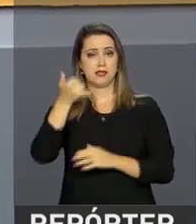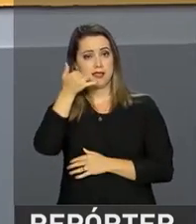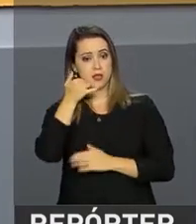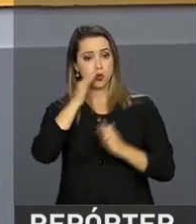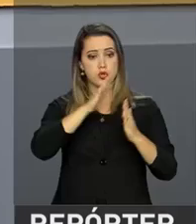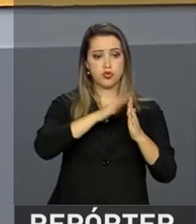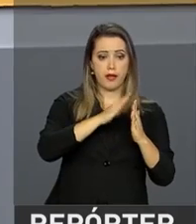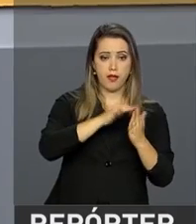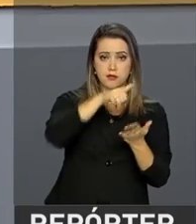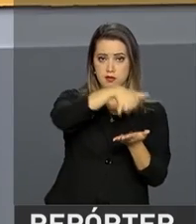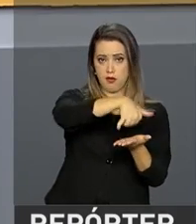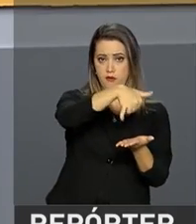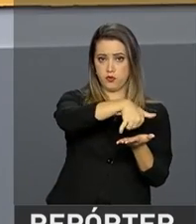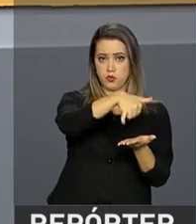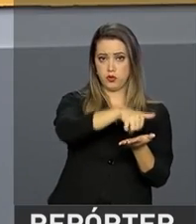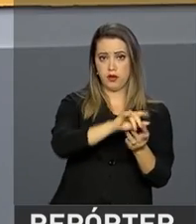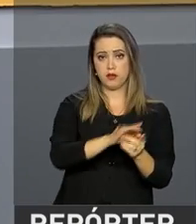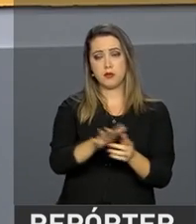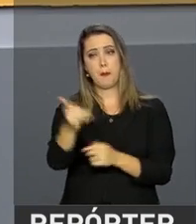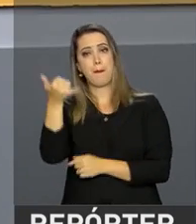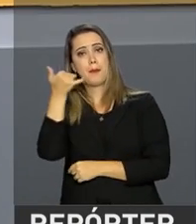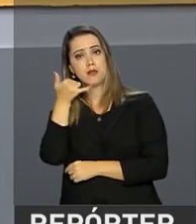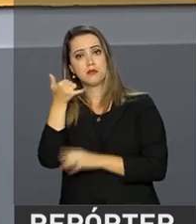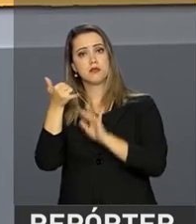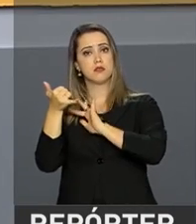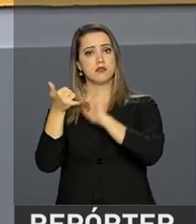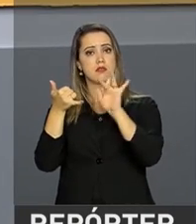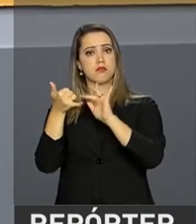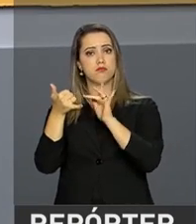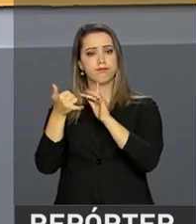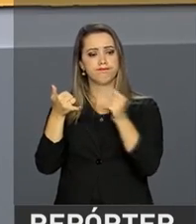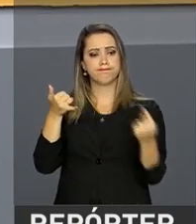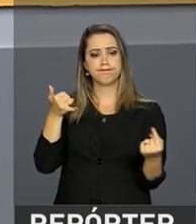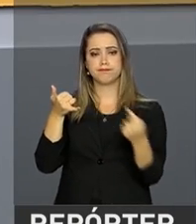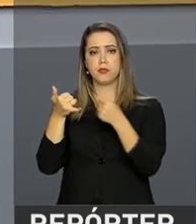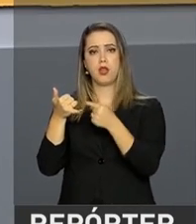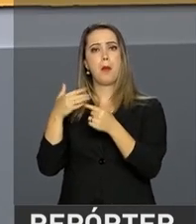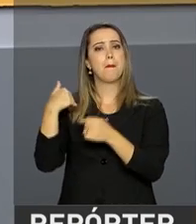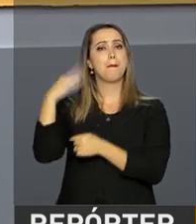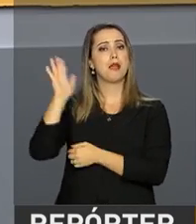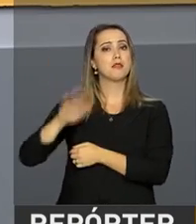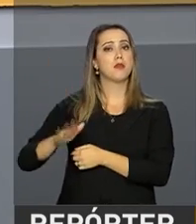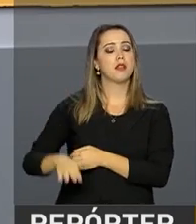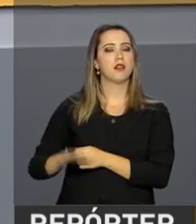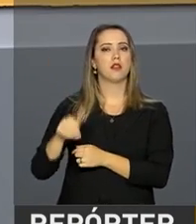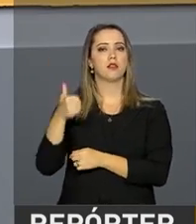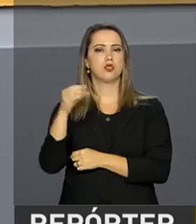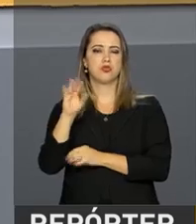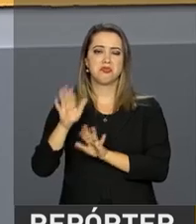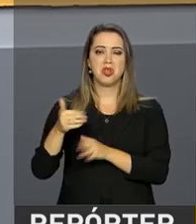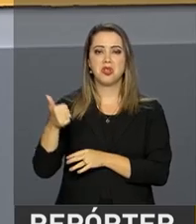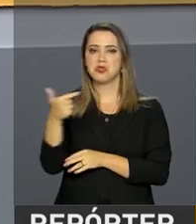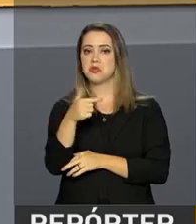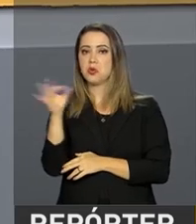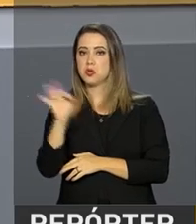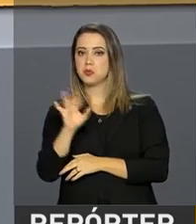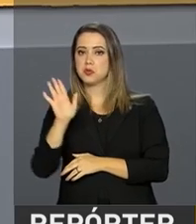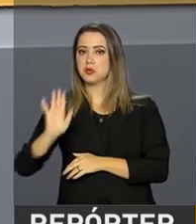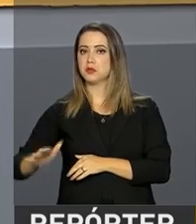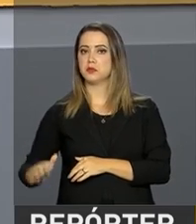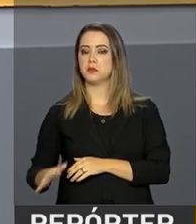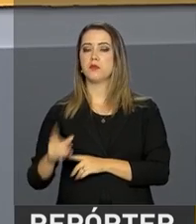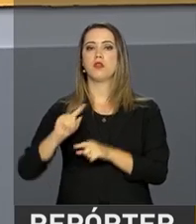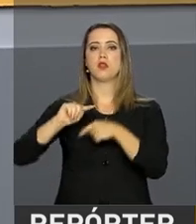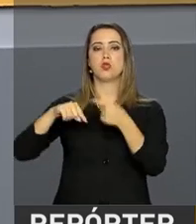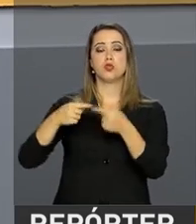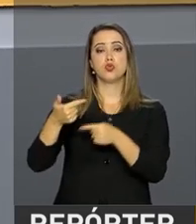mais baratas. Segundo a Anatel, a redução das chamadas locais vai variar entre 10% e 12% e das tarifas